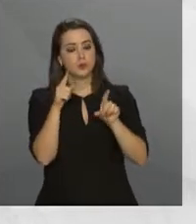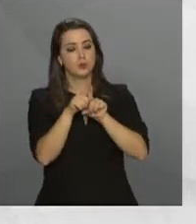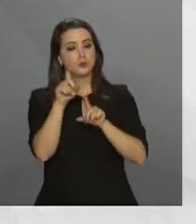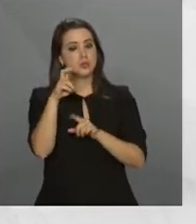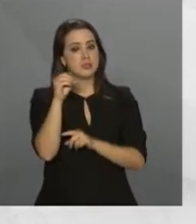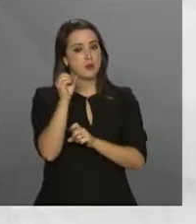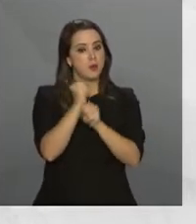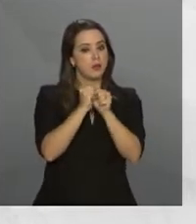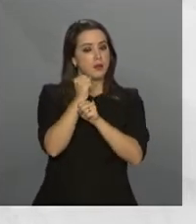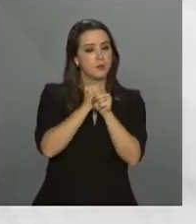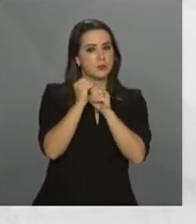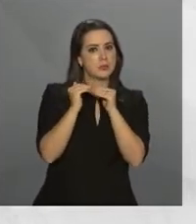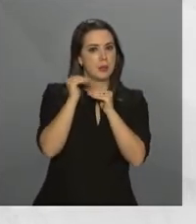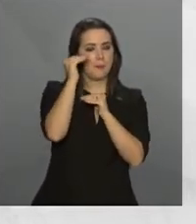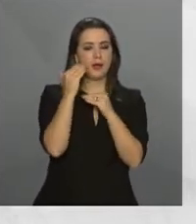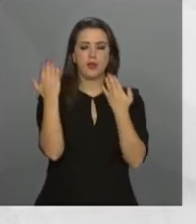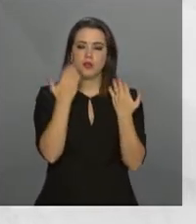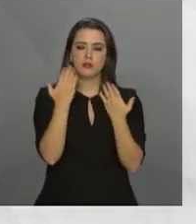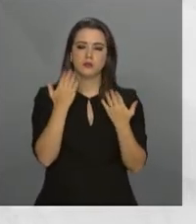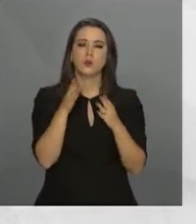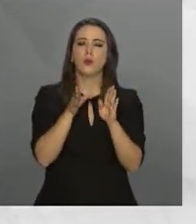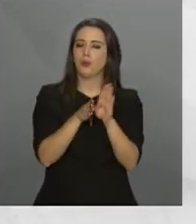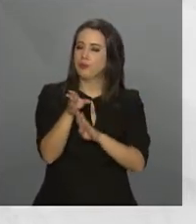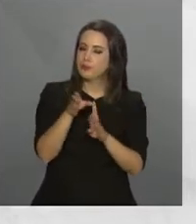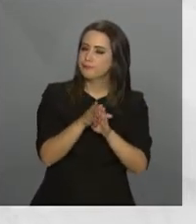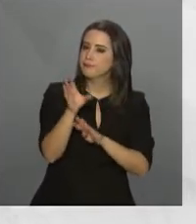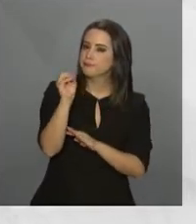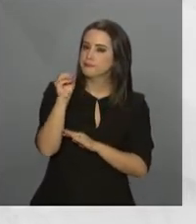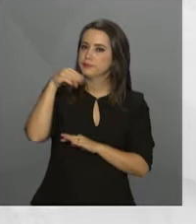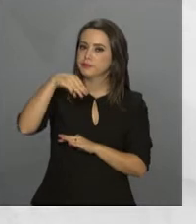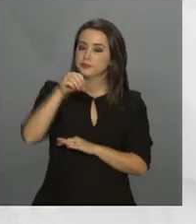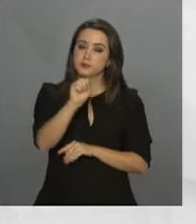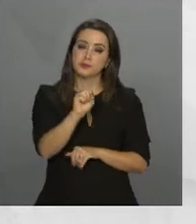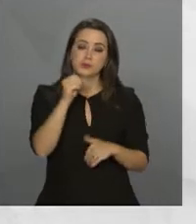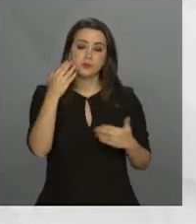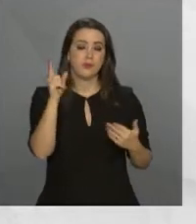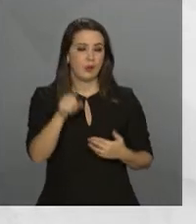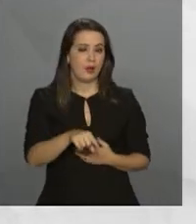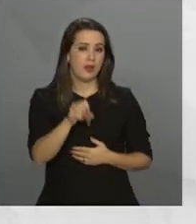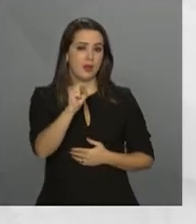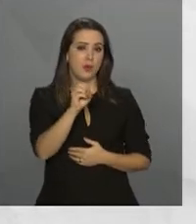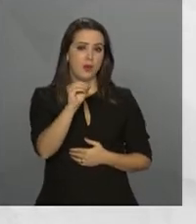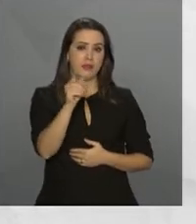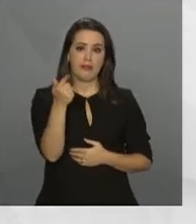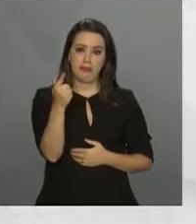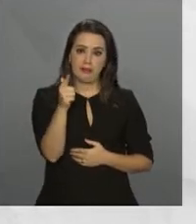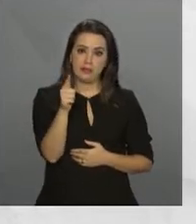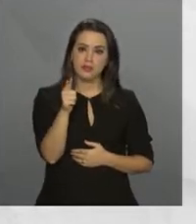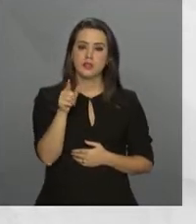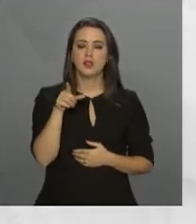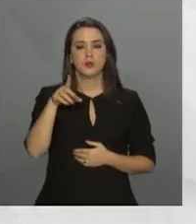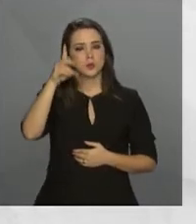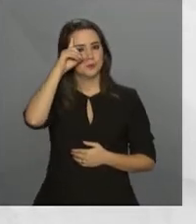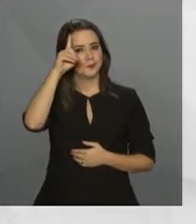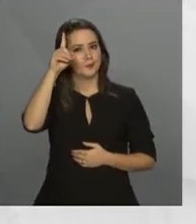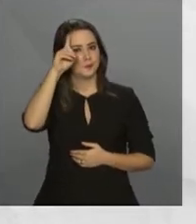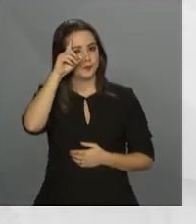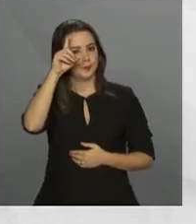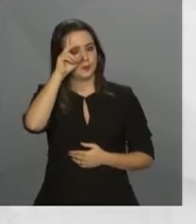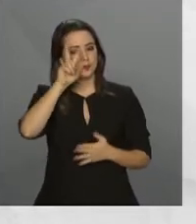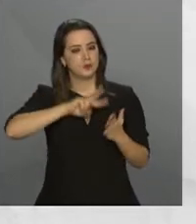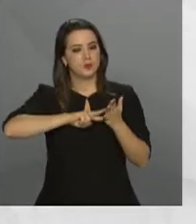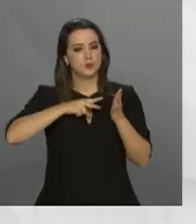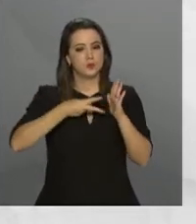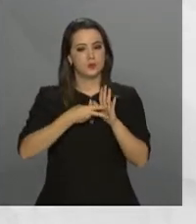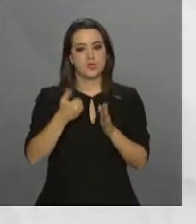de açúcar do que recomenda a organização mundial de saúde são 80 gramas do produto diariamente o equivalente a